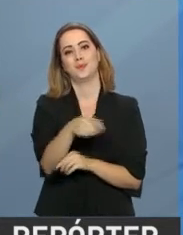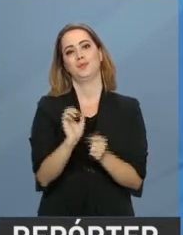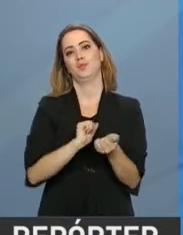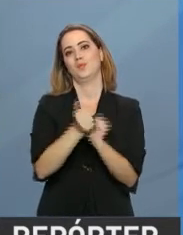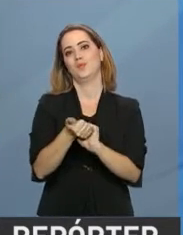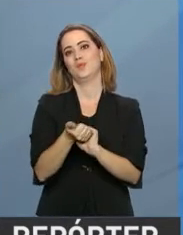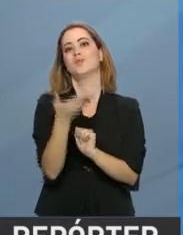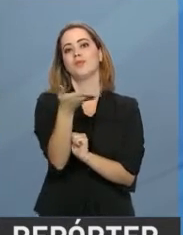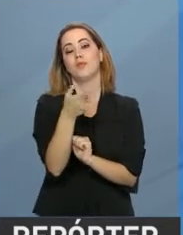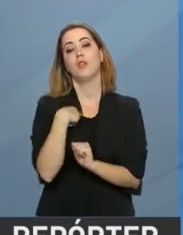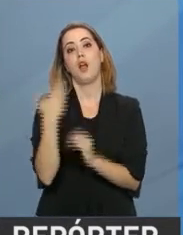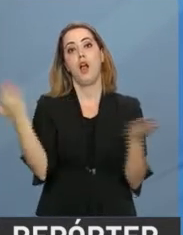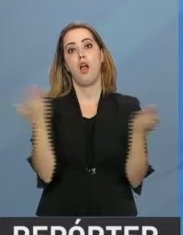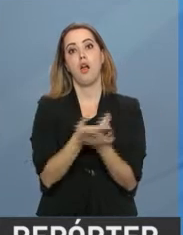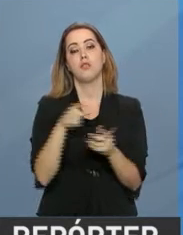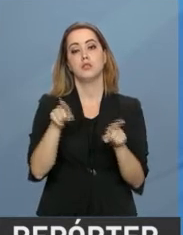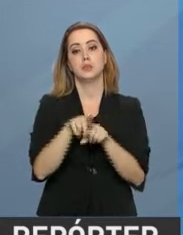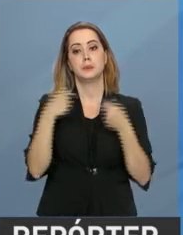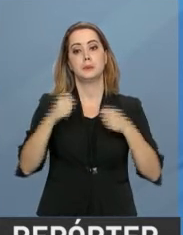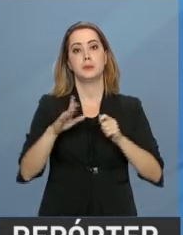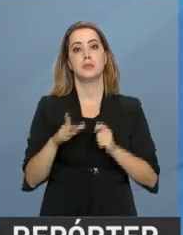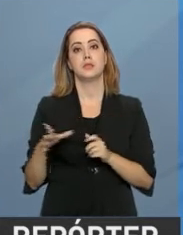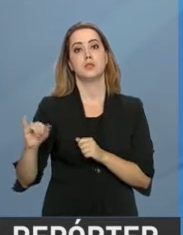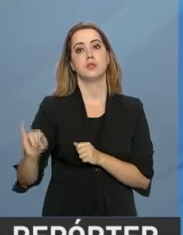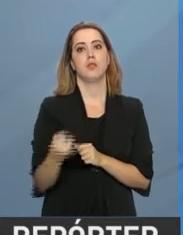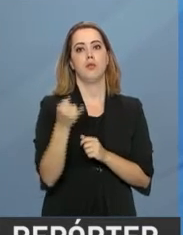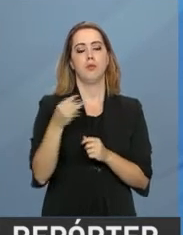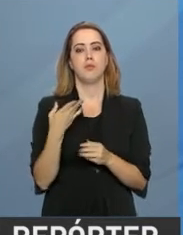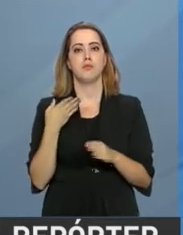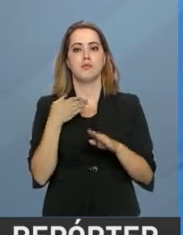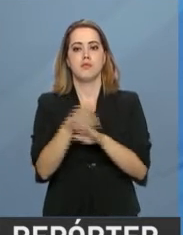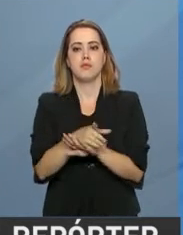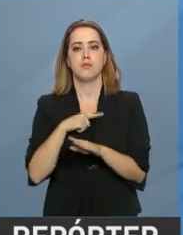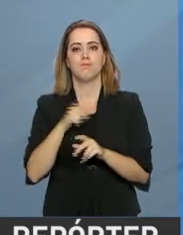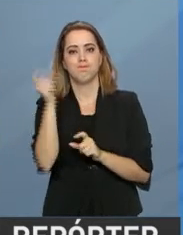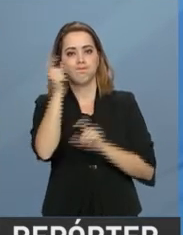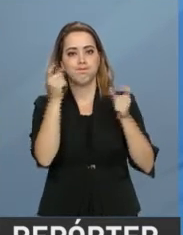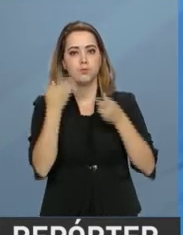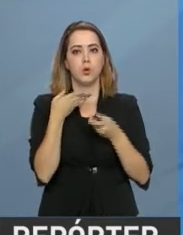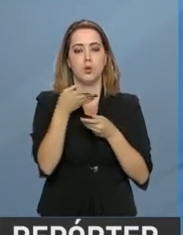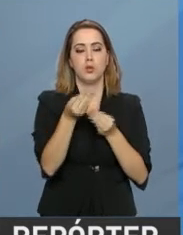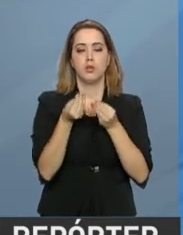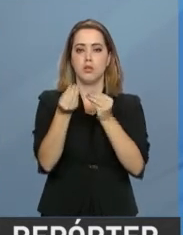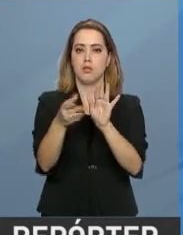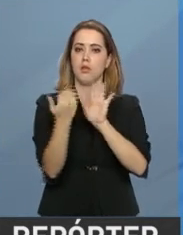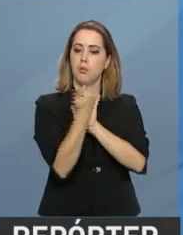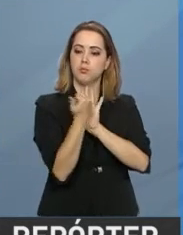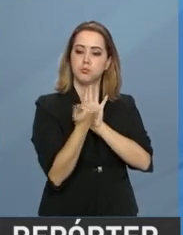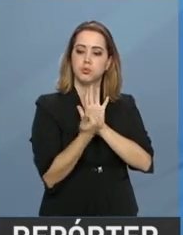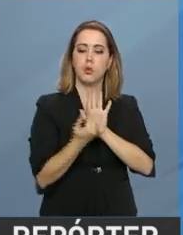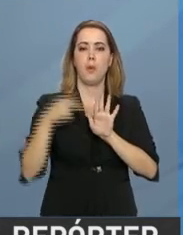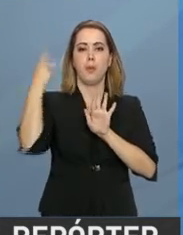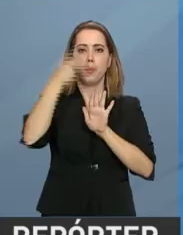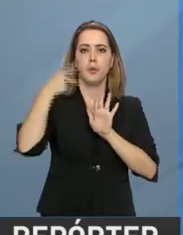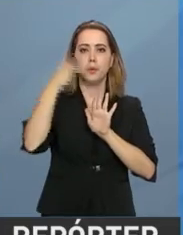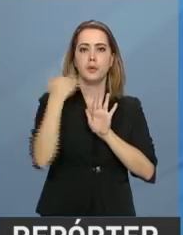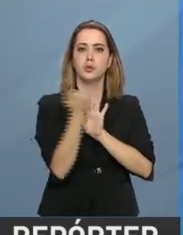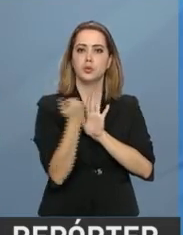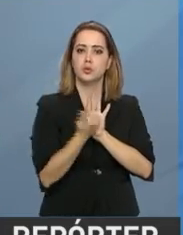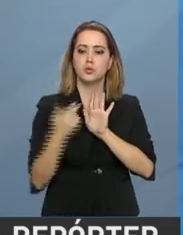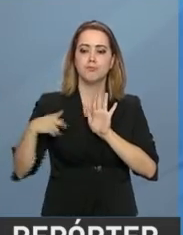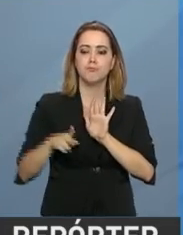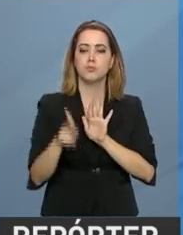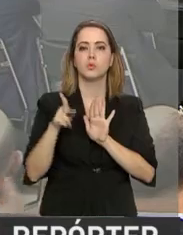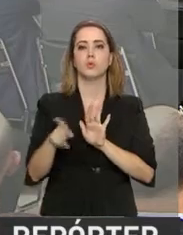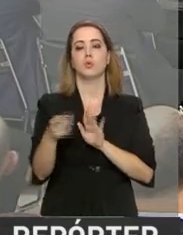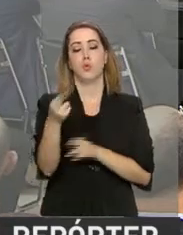agora é o momento de aproveitar o sucesso dessa exposição para projetarmos políticas e programas permanentes a partir dos êxitos